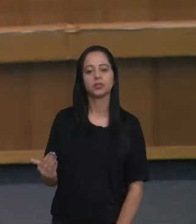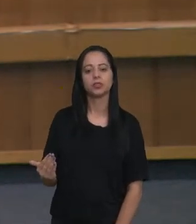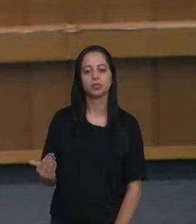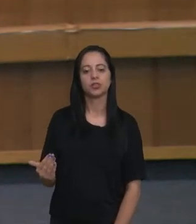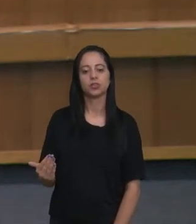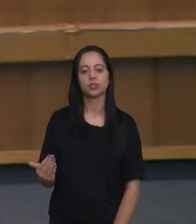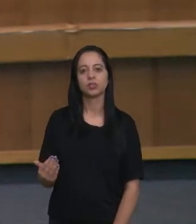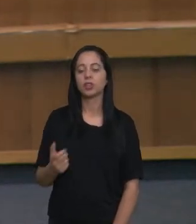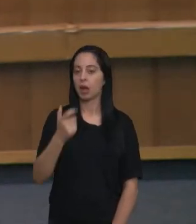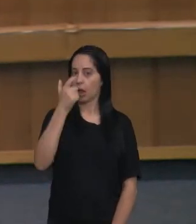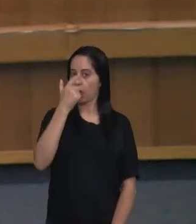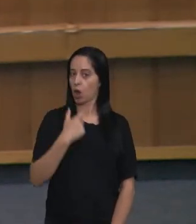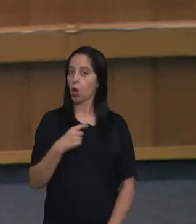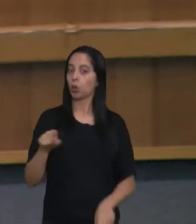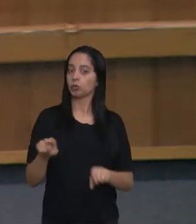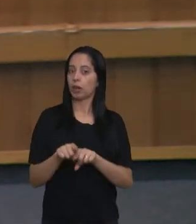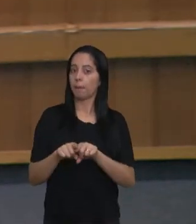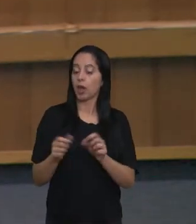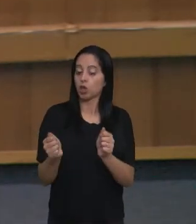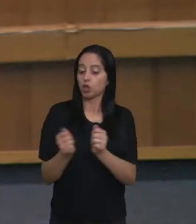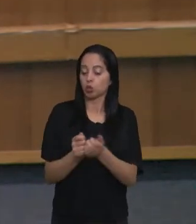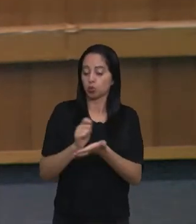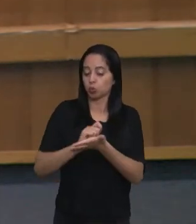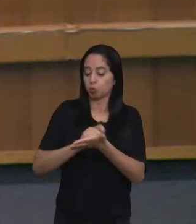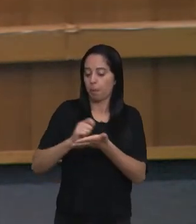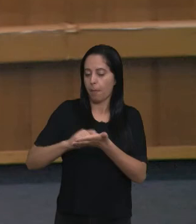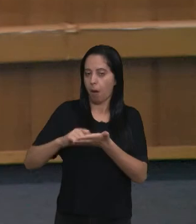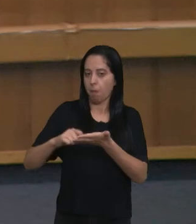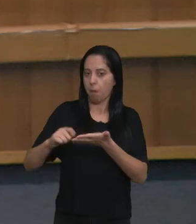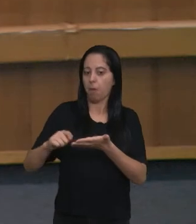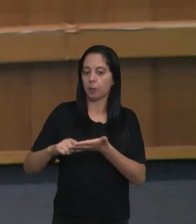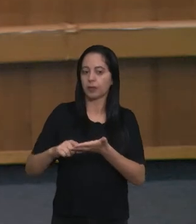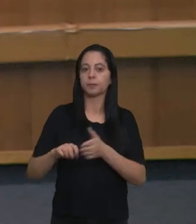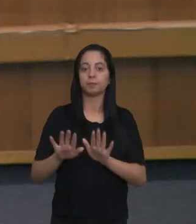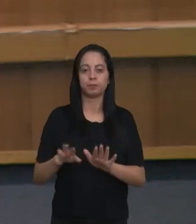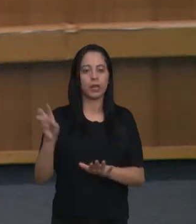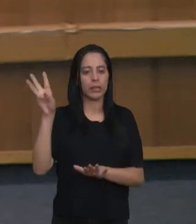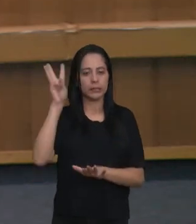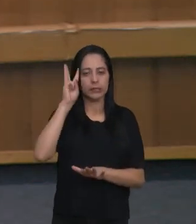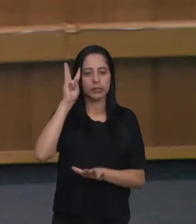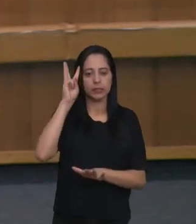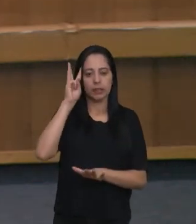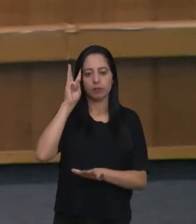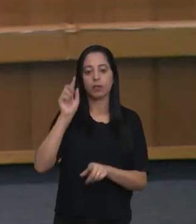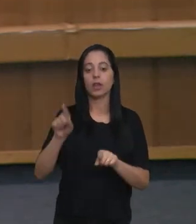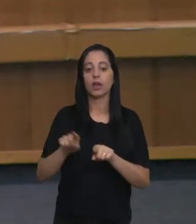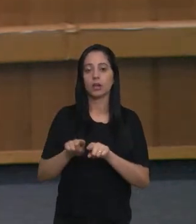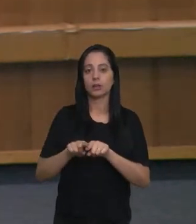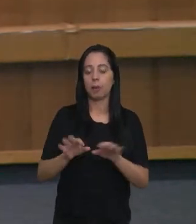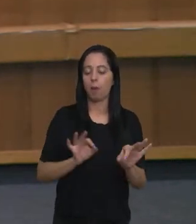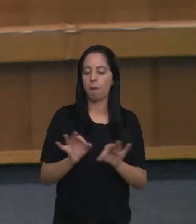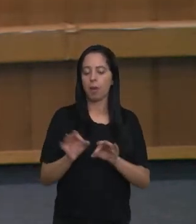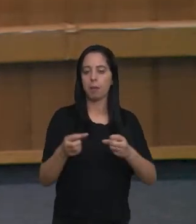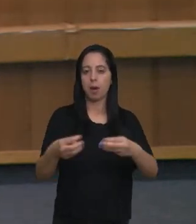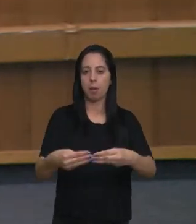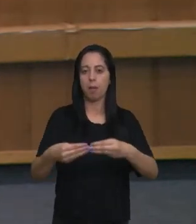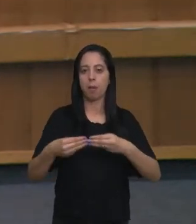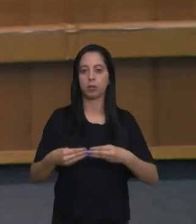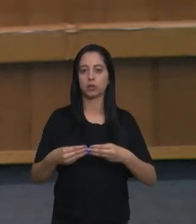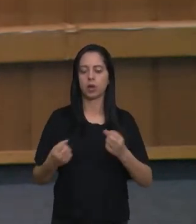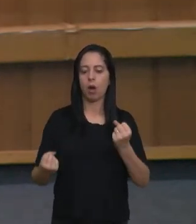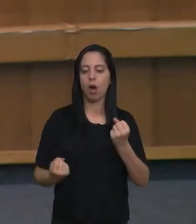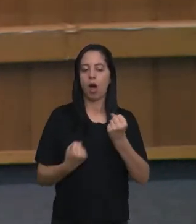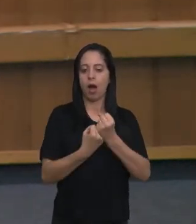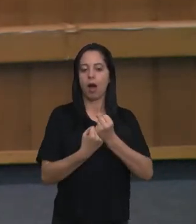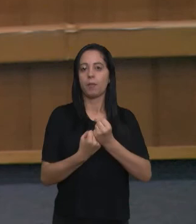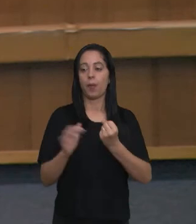como coautor desse decreto legislativo. Na terça-feira também encaminhamos uma moção de apoio